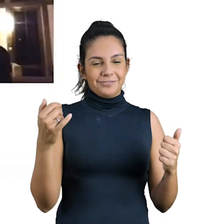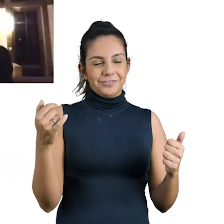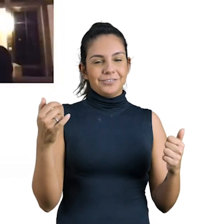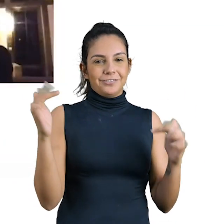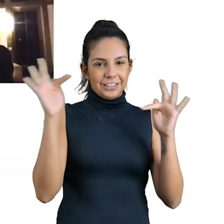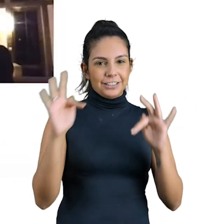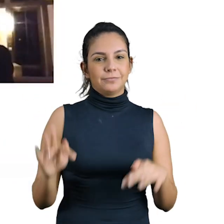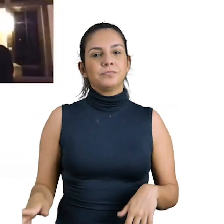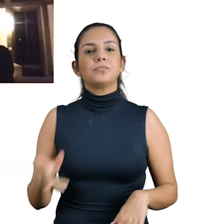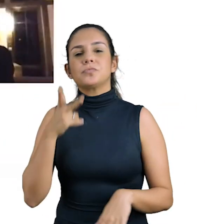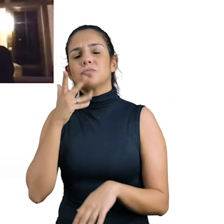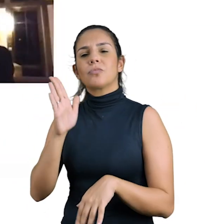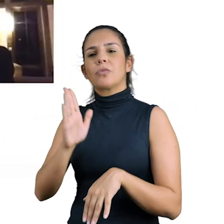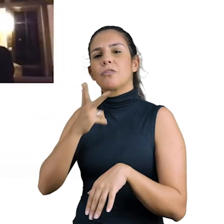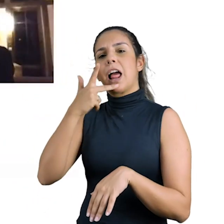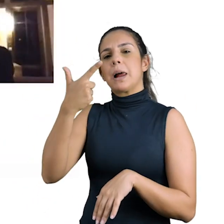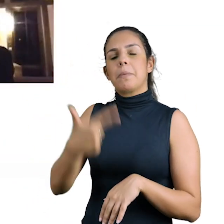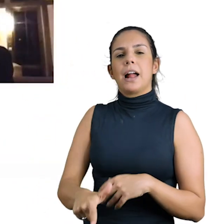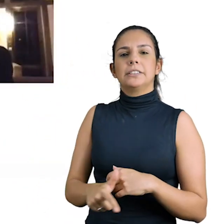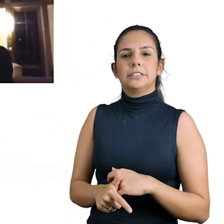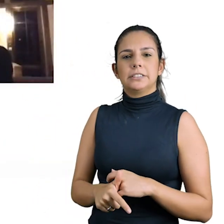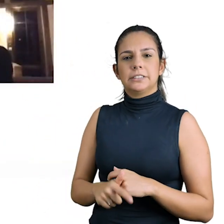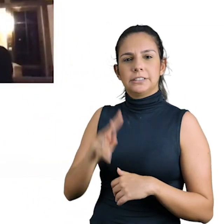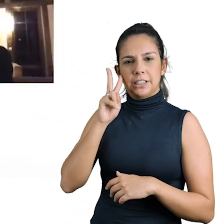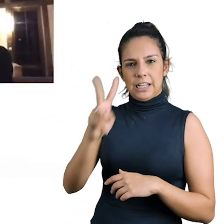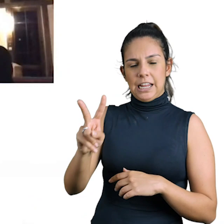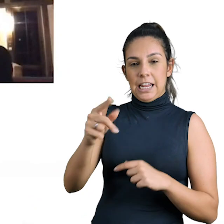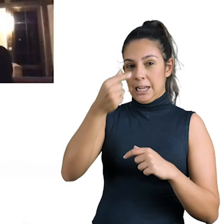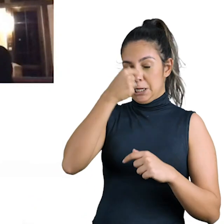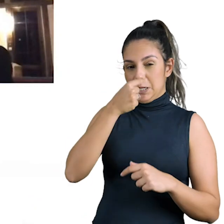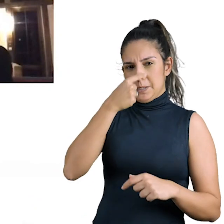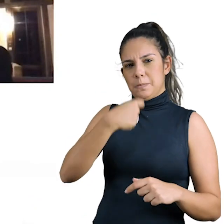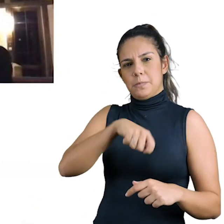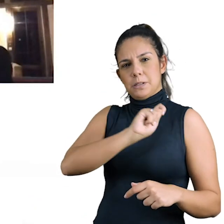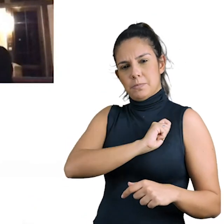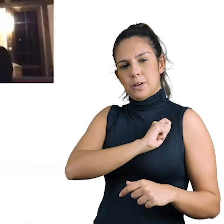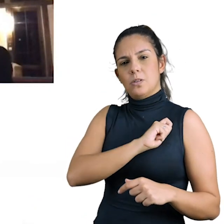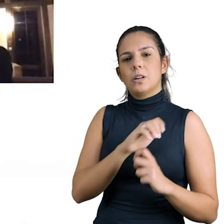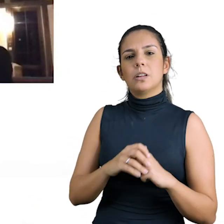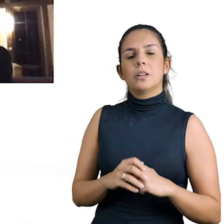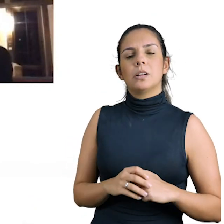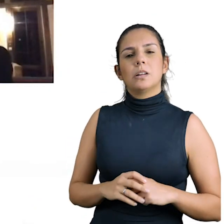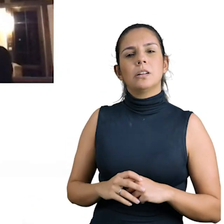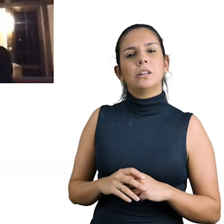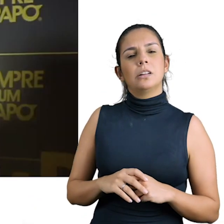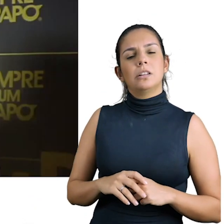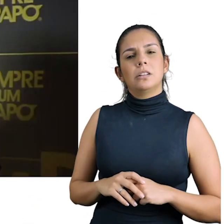é. Mas fala mais um pouco disso. Do ponto de vista da gripe espanhola, por exemplo, né?